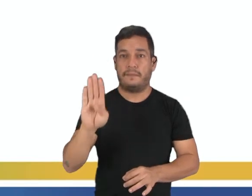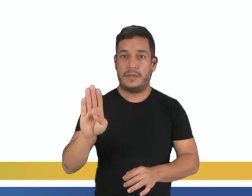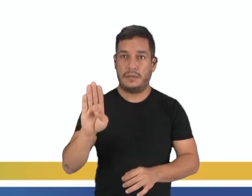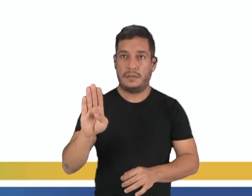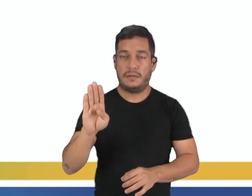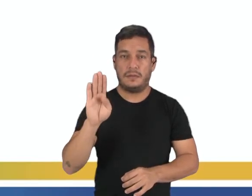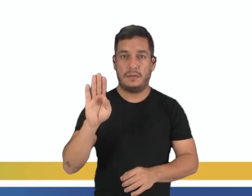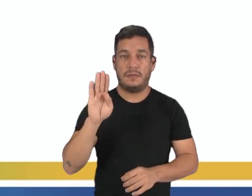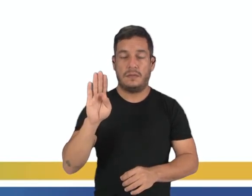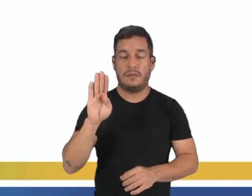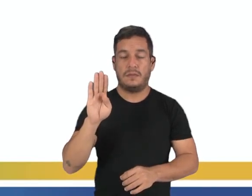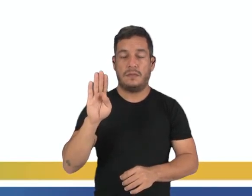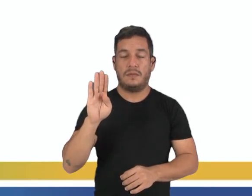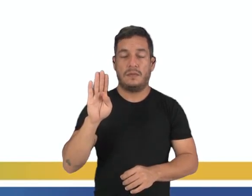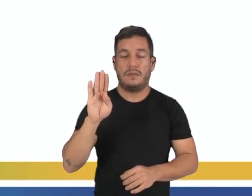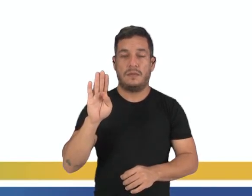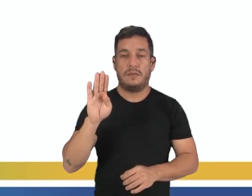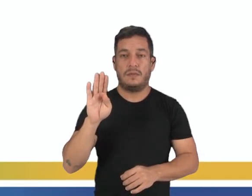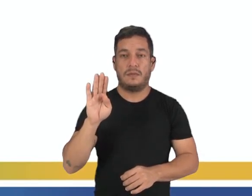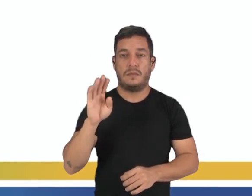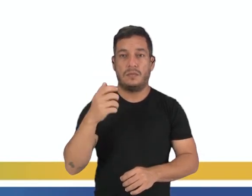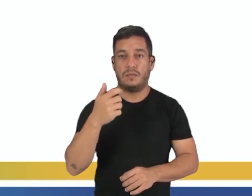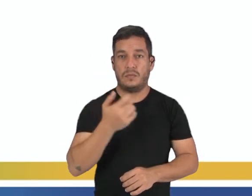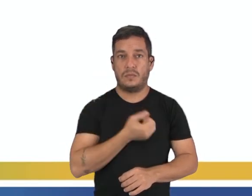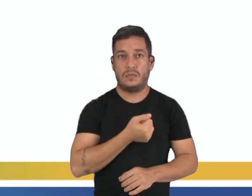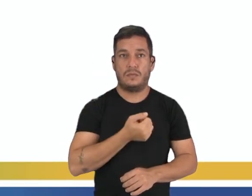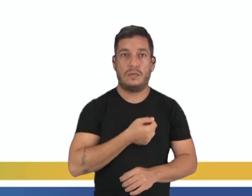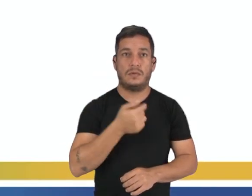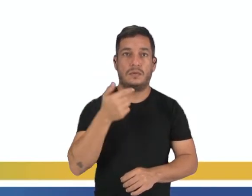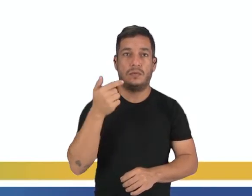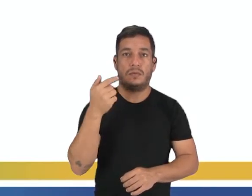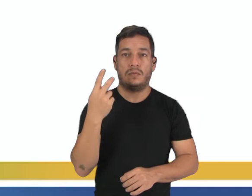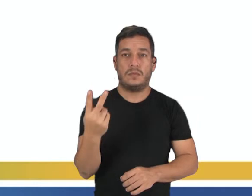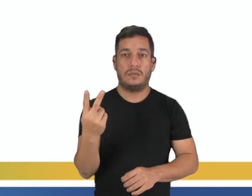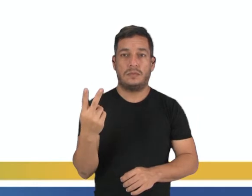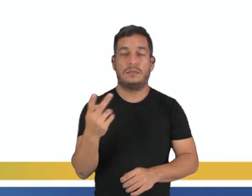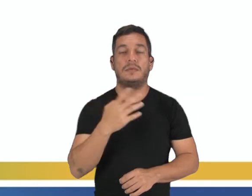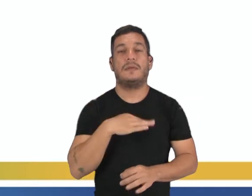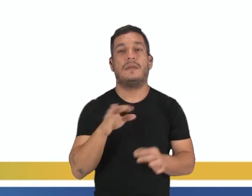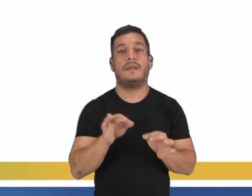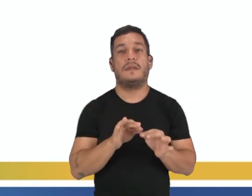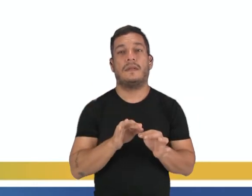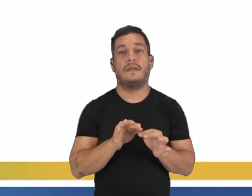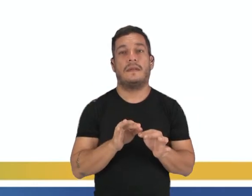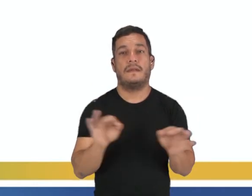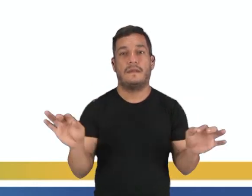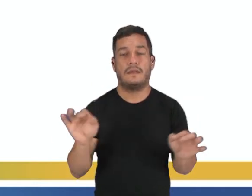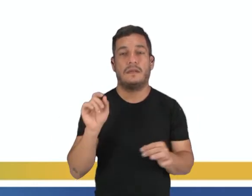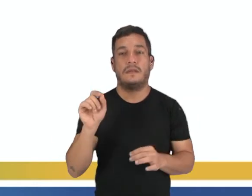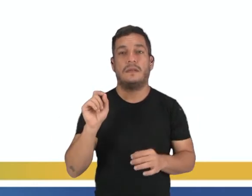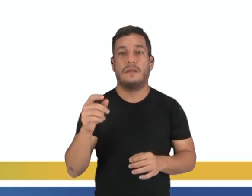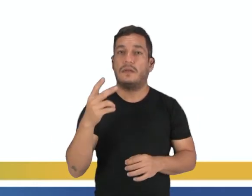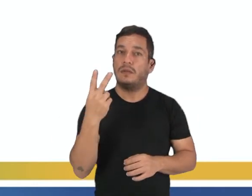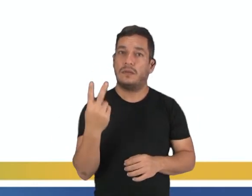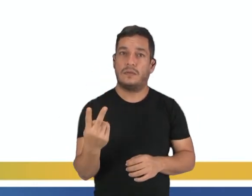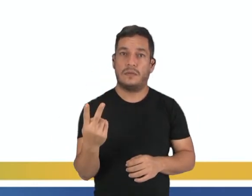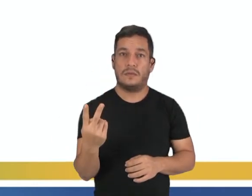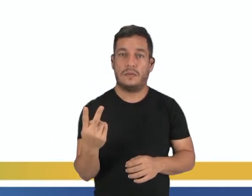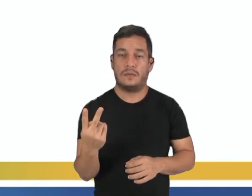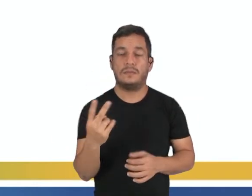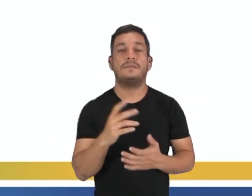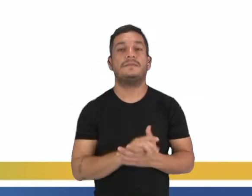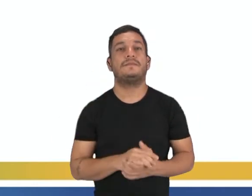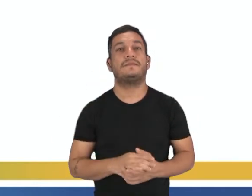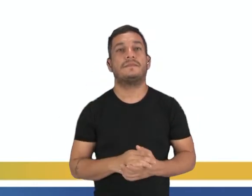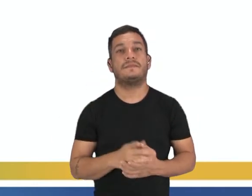B está no 2. E na vertical, ele também está no 2, certo?